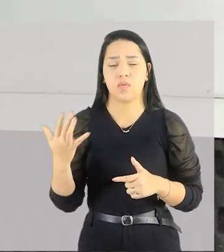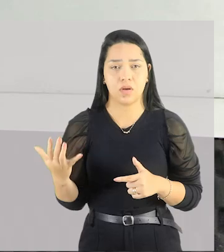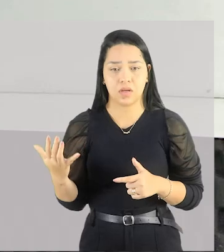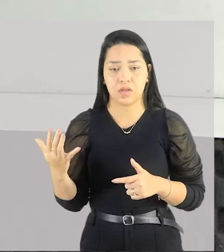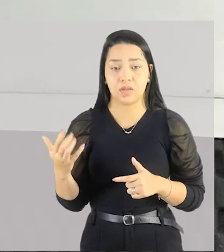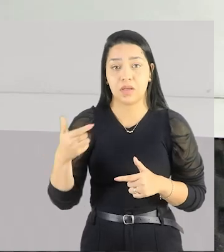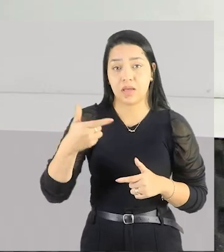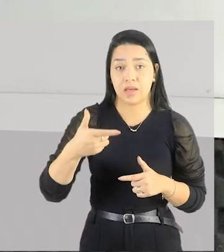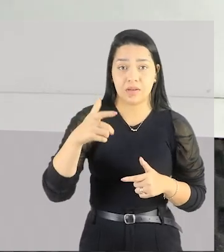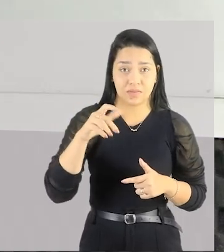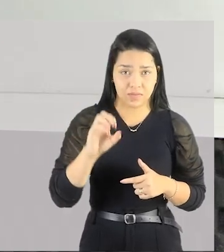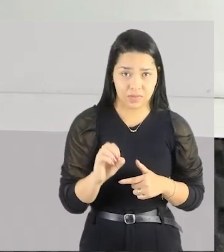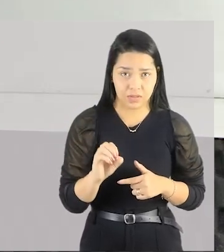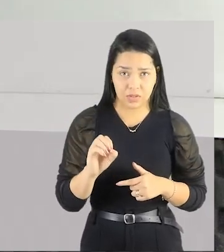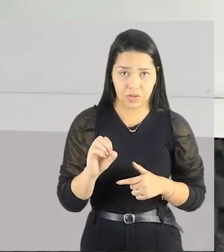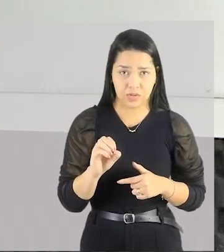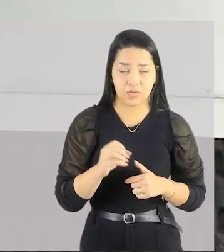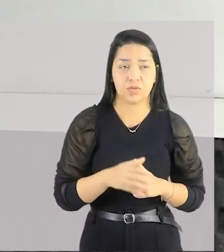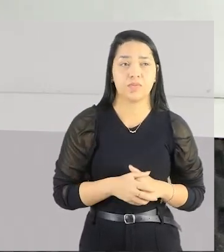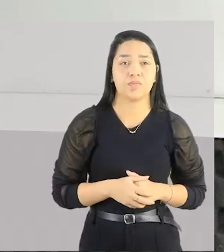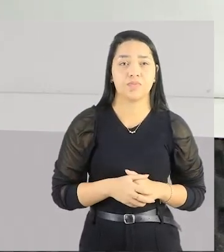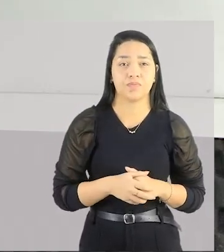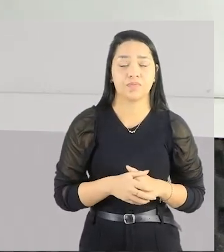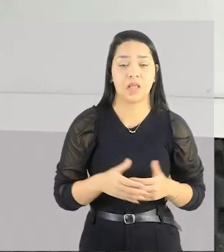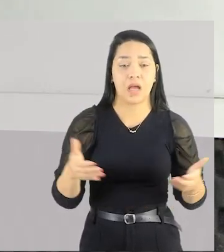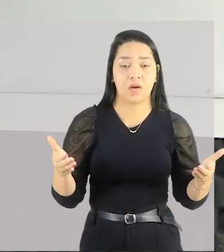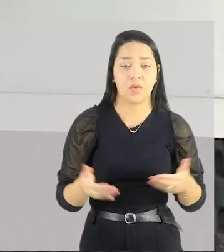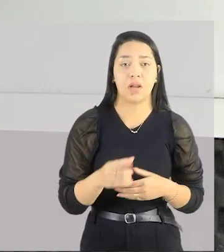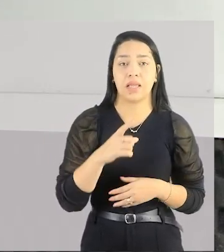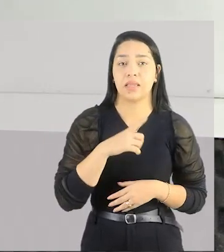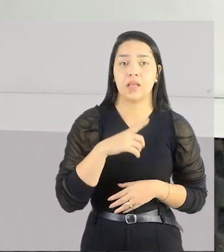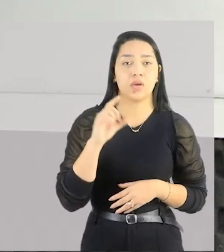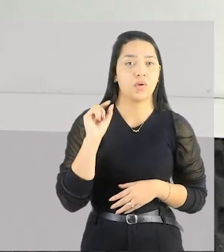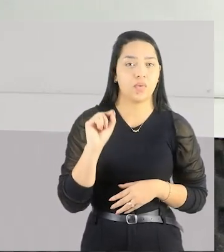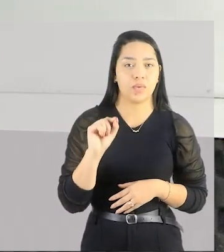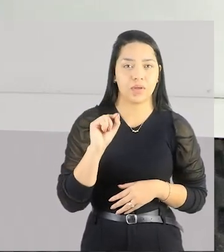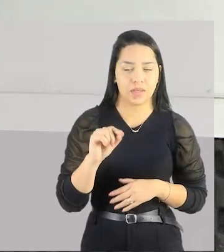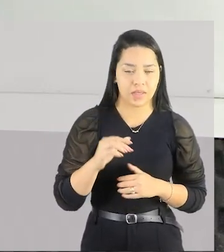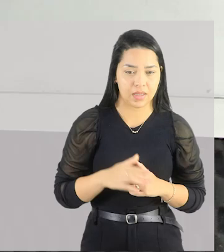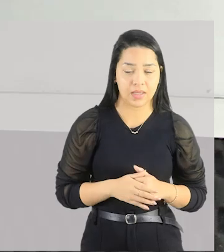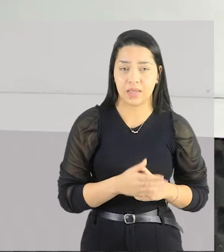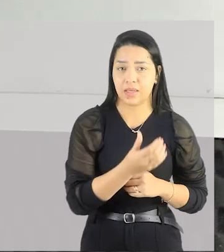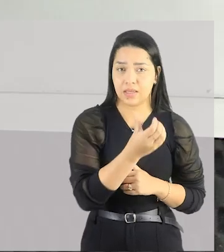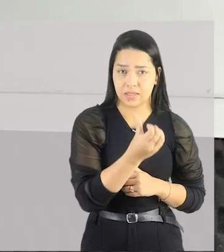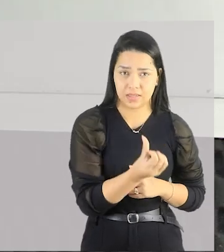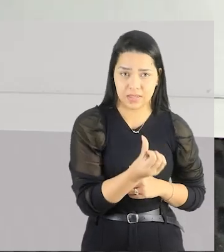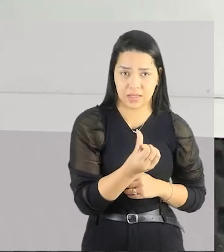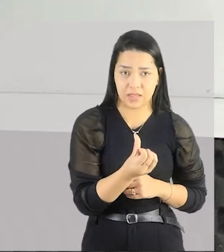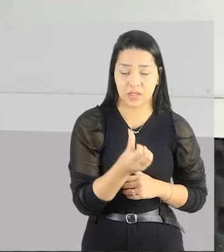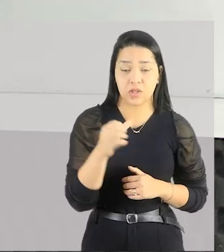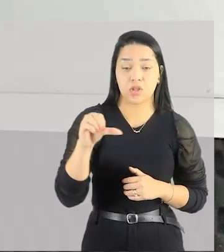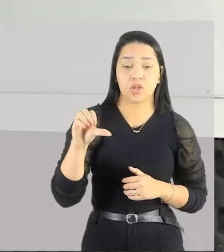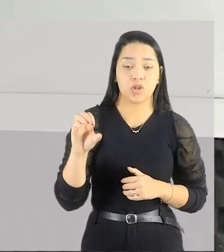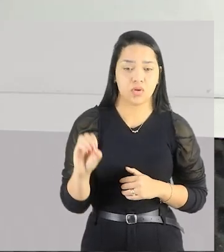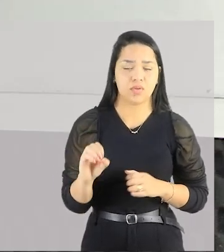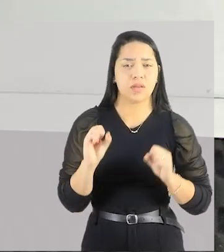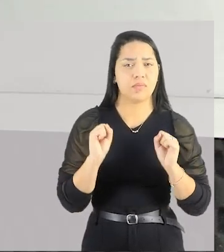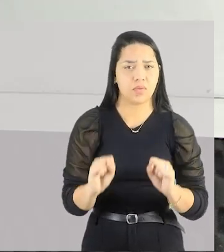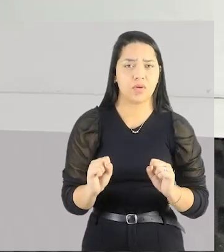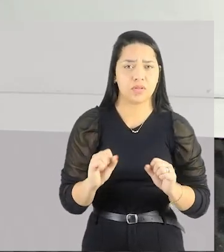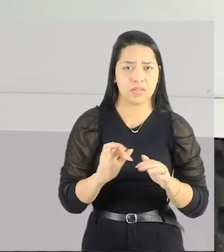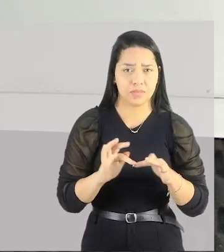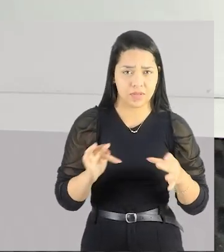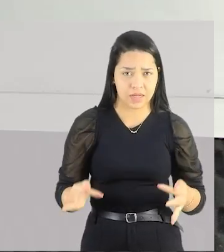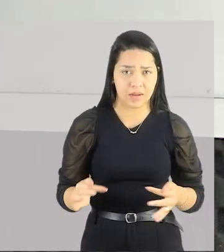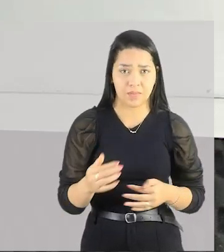quanto? A 20. Vamos lá. Aqui eu tenho 6 sobre 90. Dá para